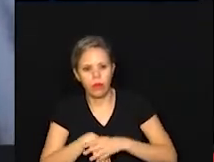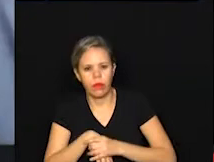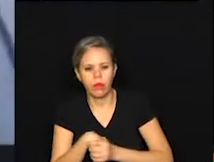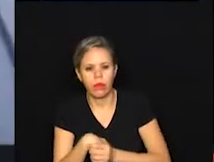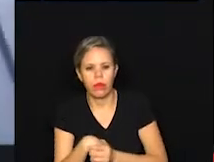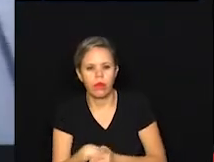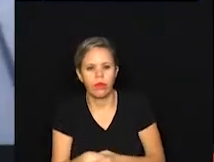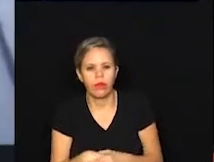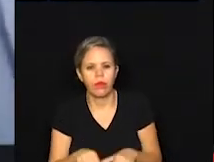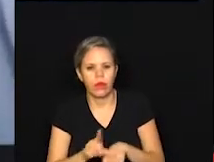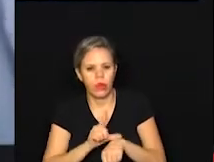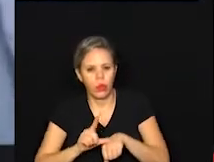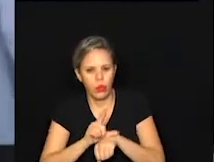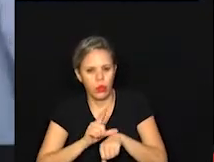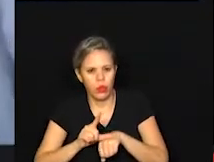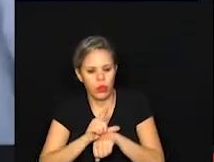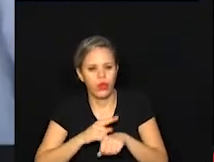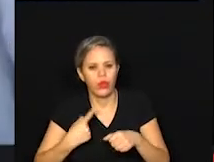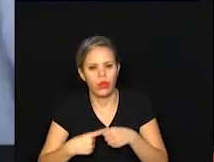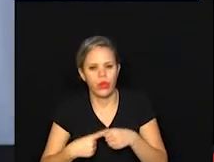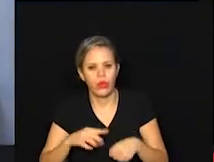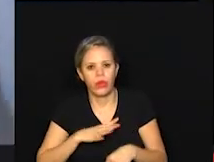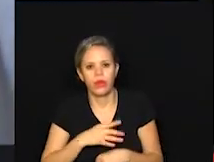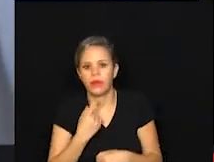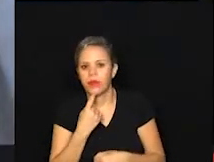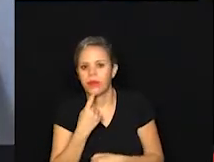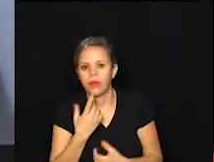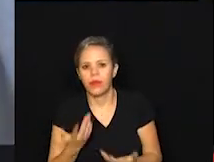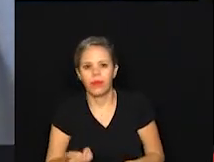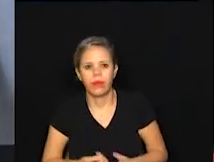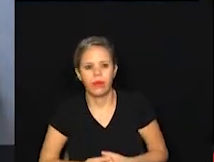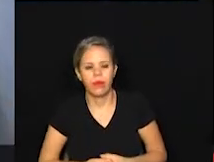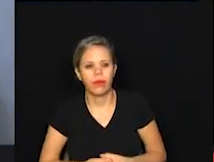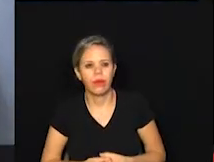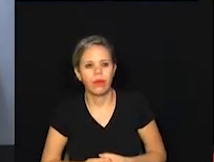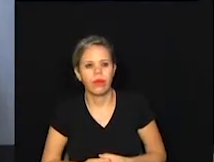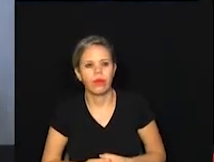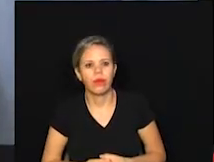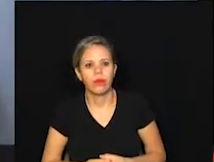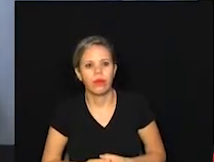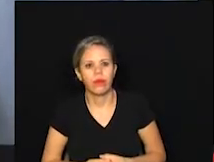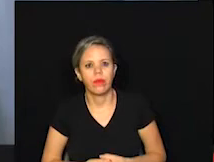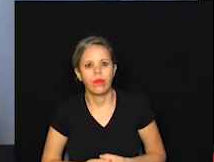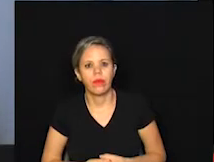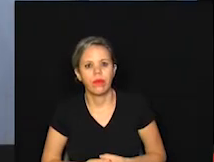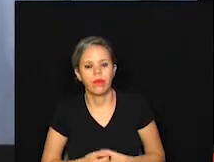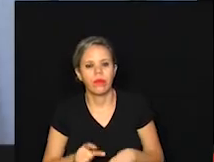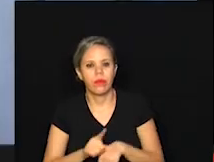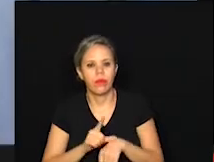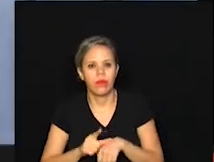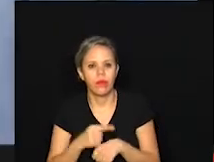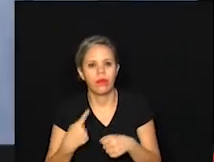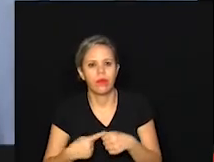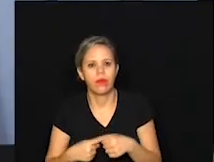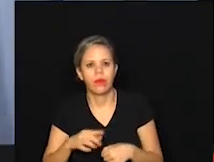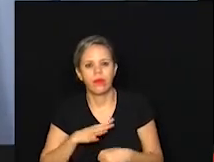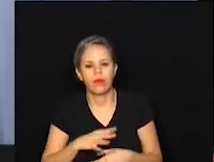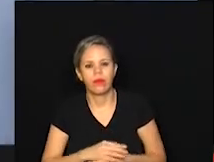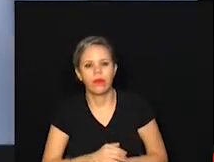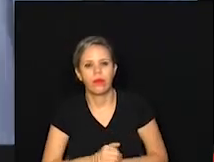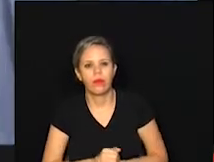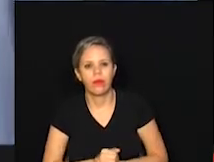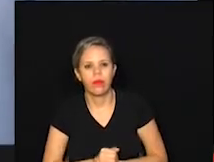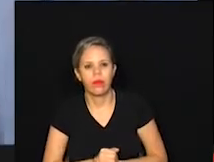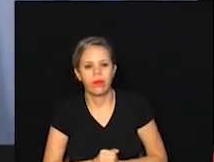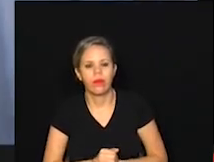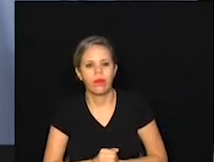a legislação do município de Campinas. Ele segue a legislação do município, tá? O